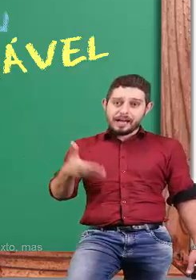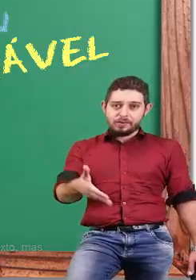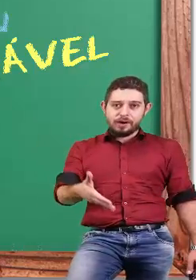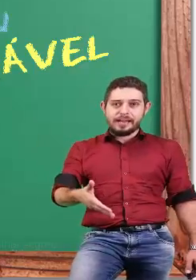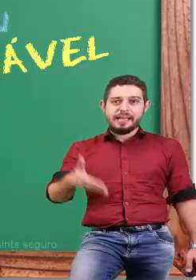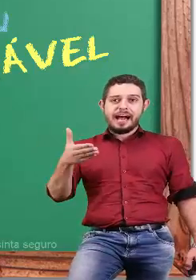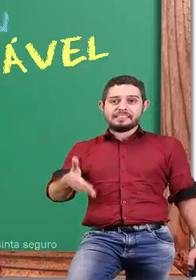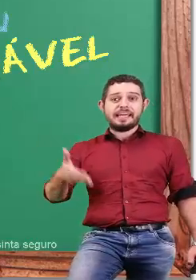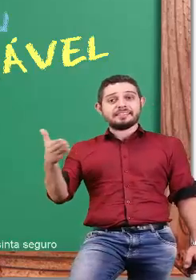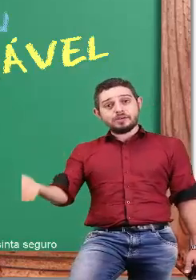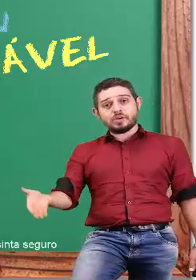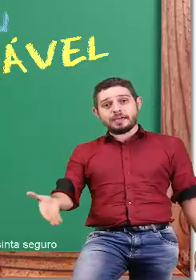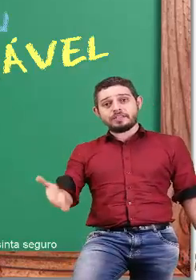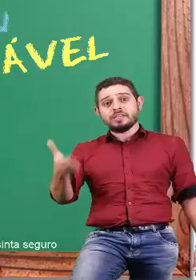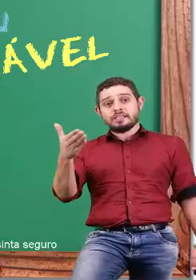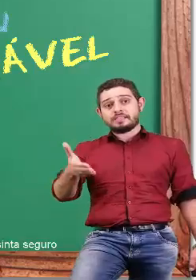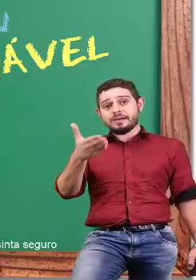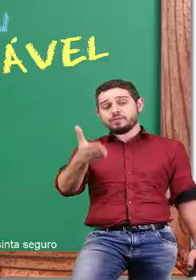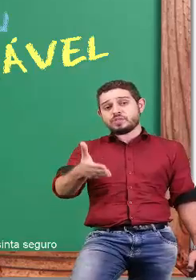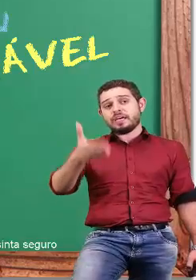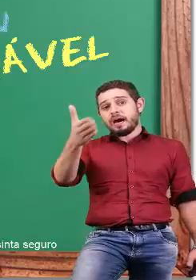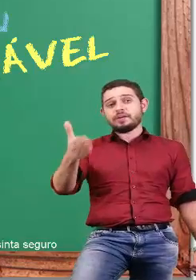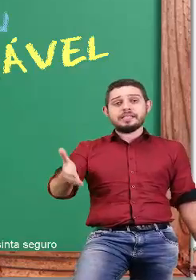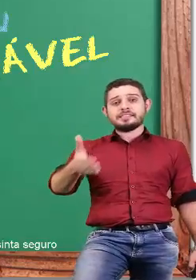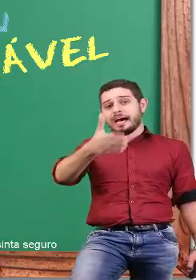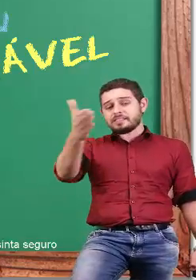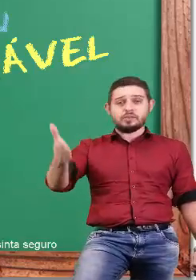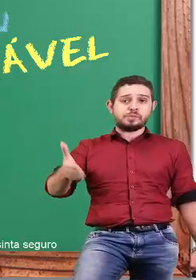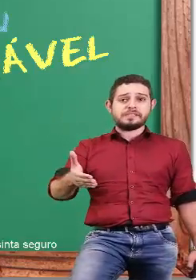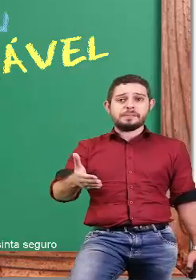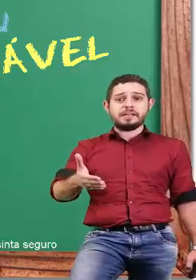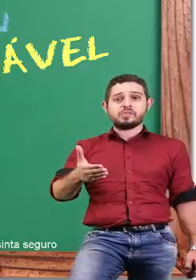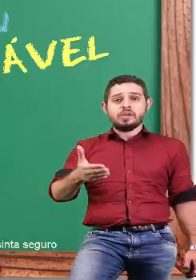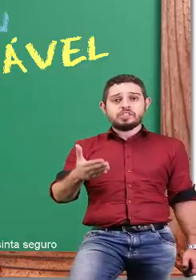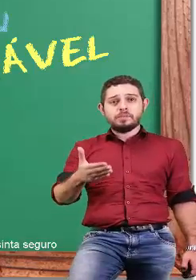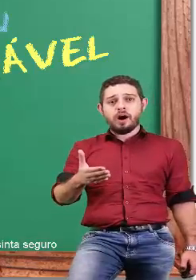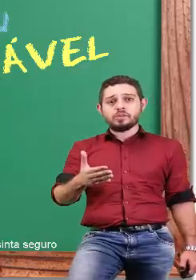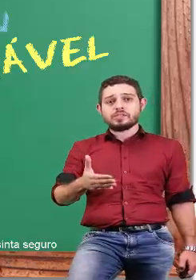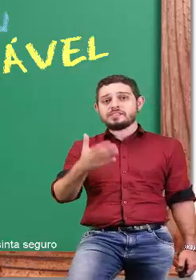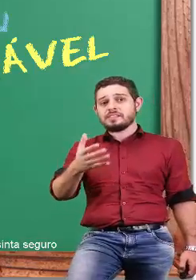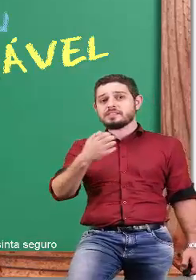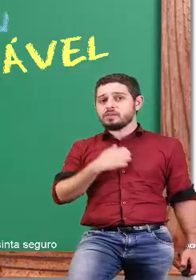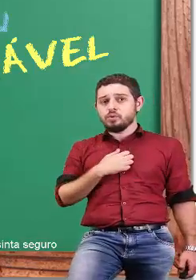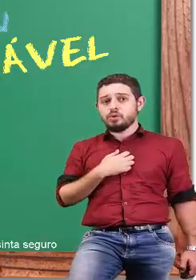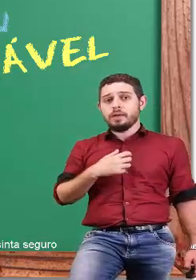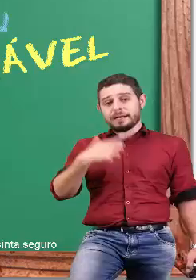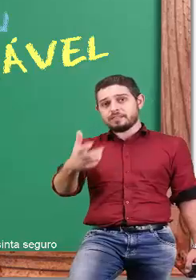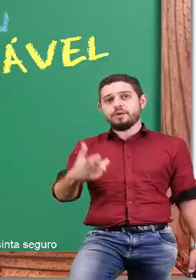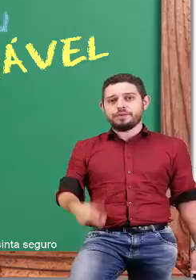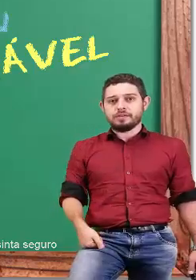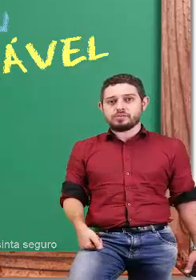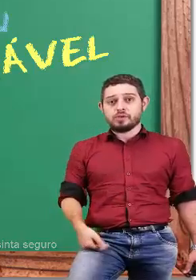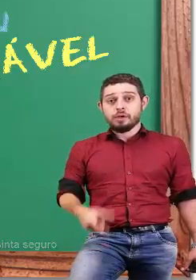hora. Agora, a ideia é tão somente ensinar você a organizar seus pensamentos de modo que se sinta seguro